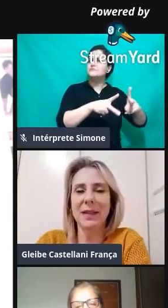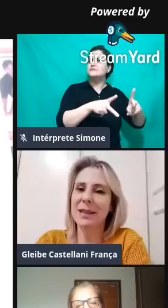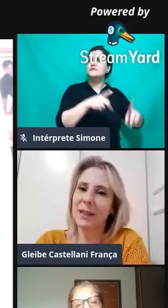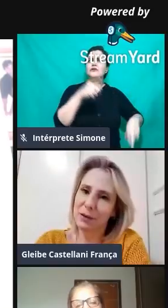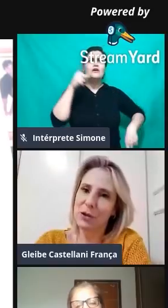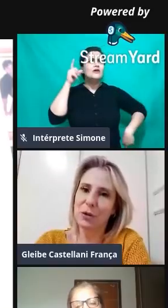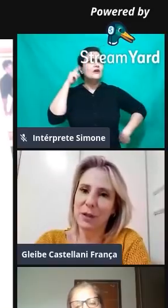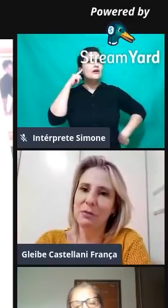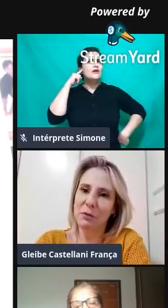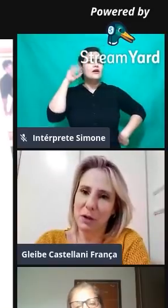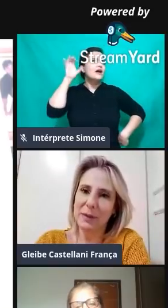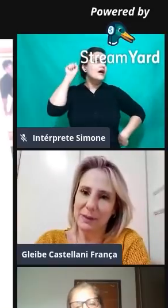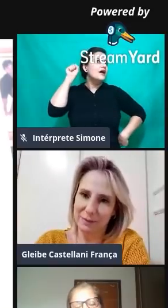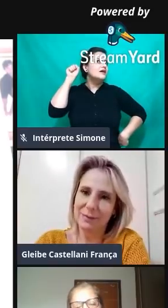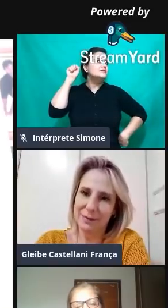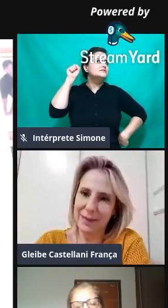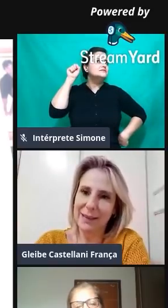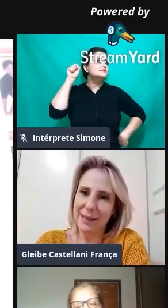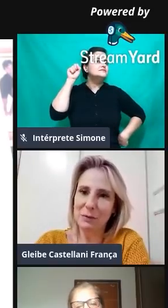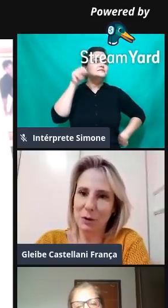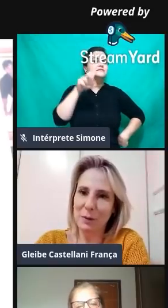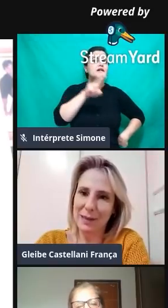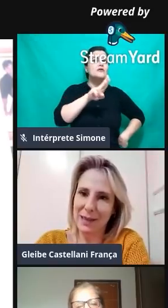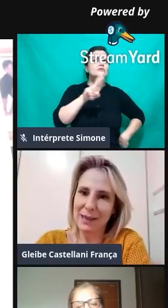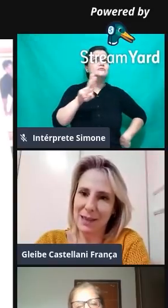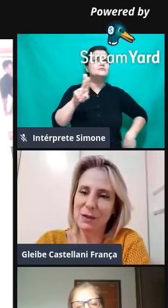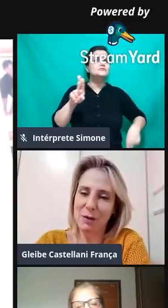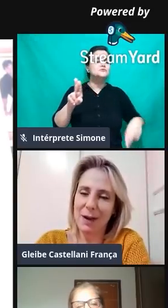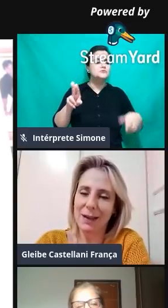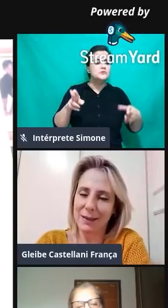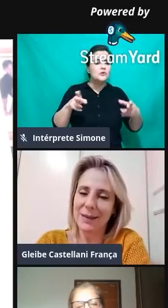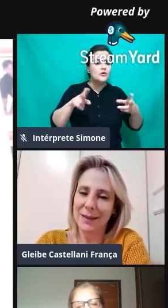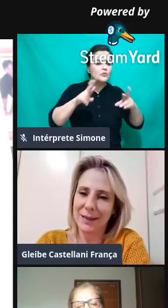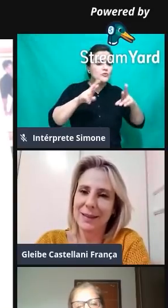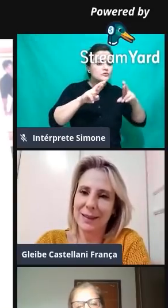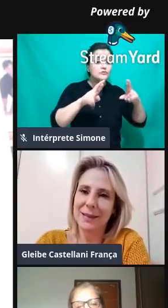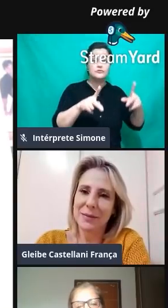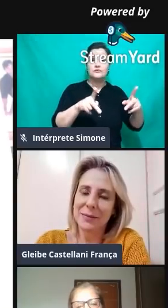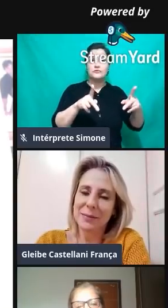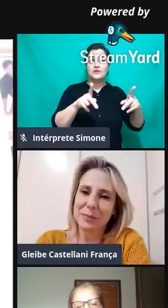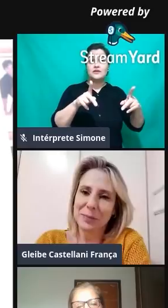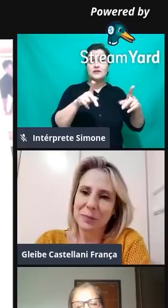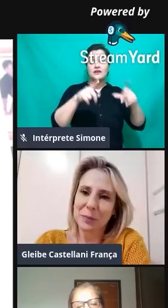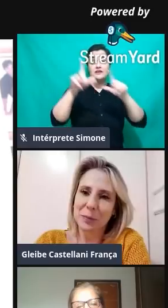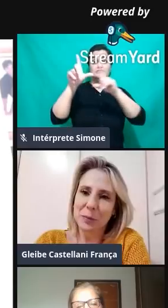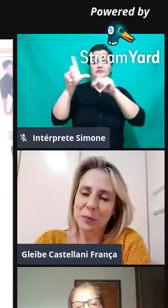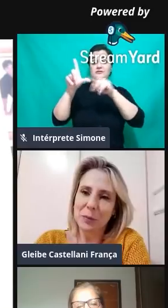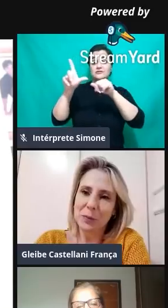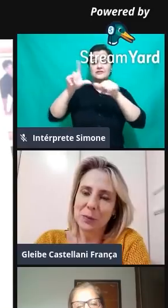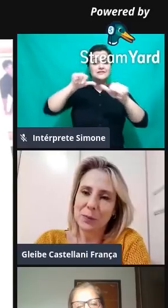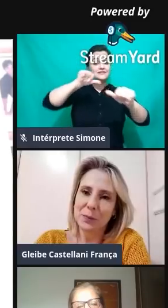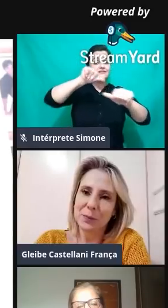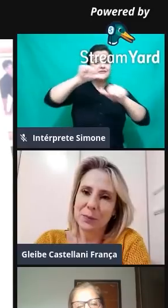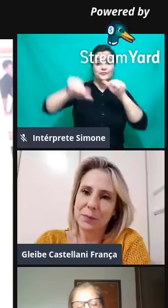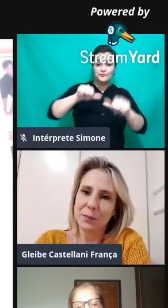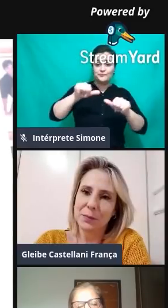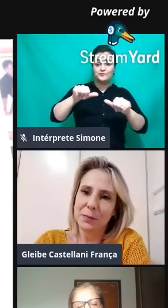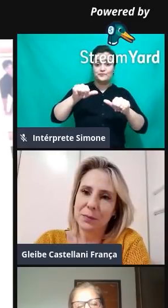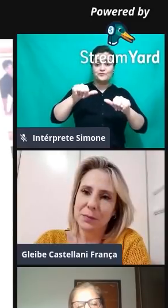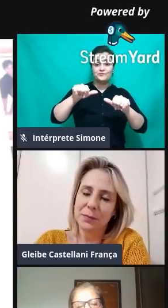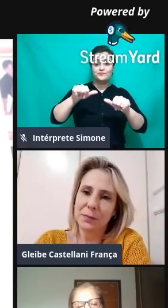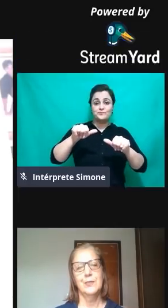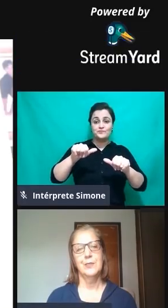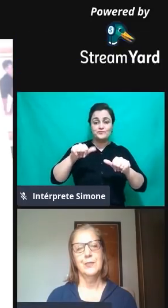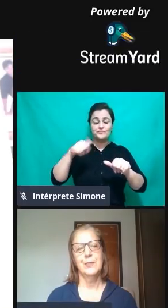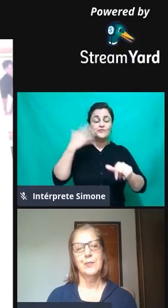exemplo, está escrito de outra forma, né, tem o nome, as letrinhas trocadas. Então, elas começam a perceber isso